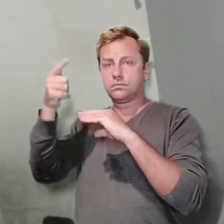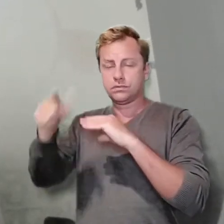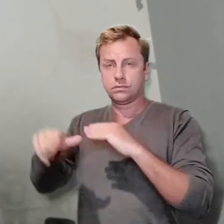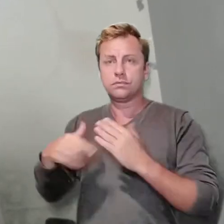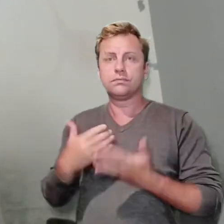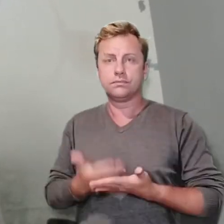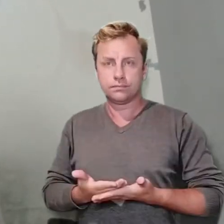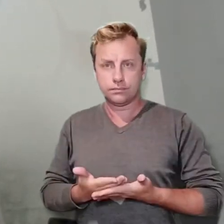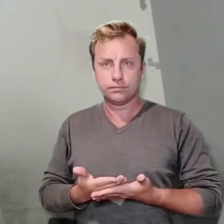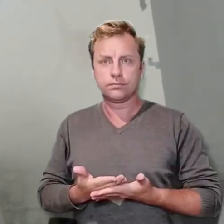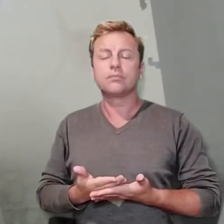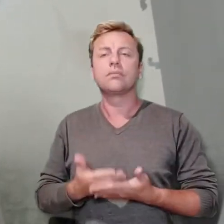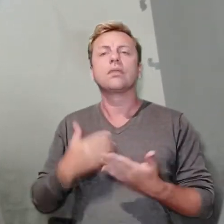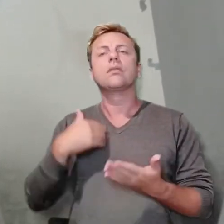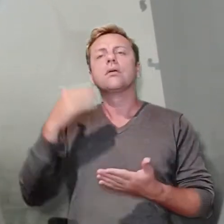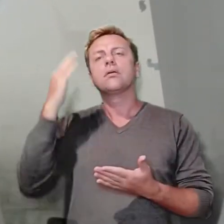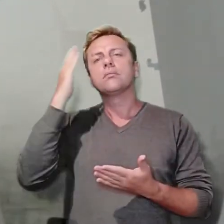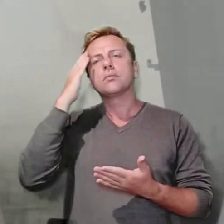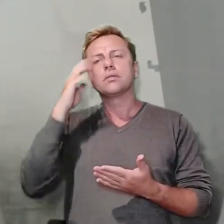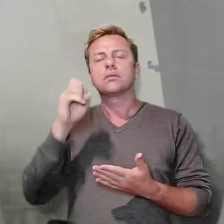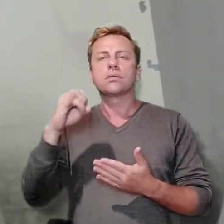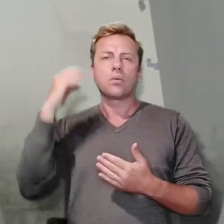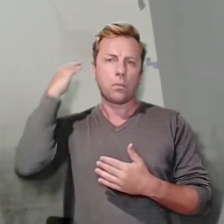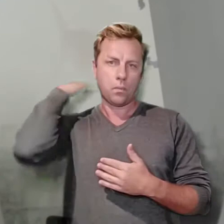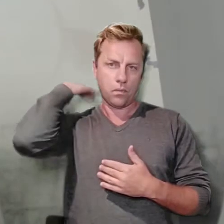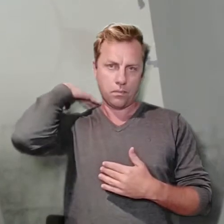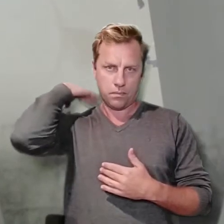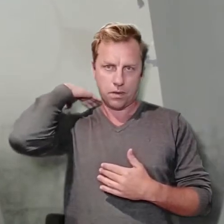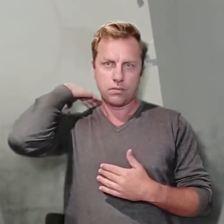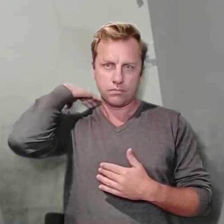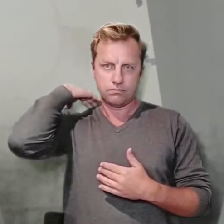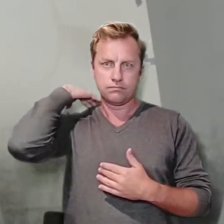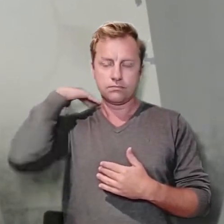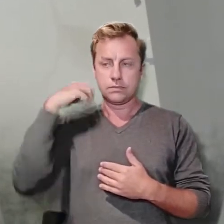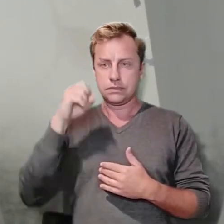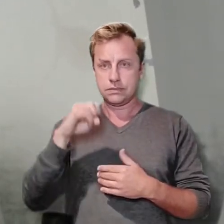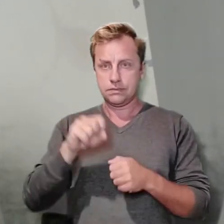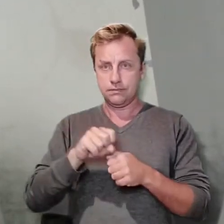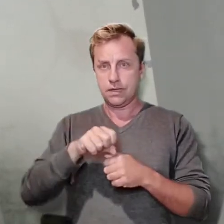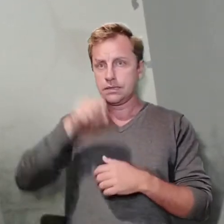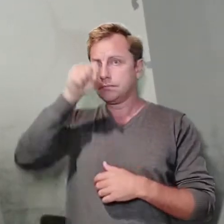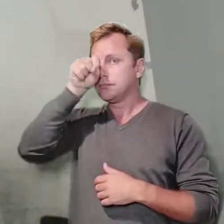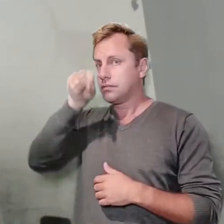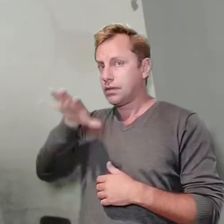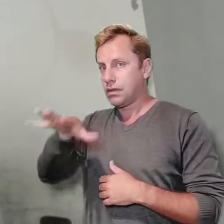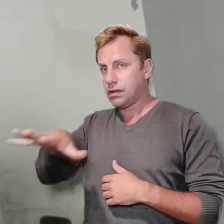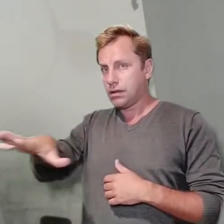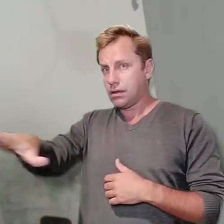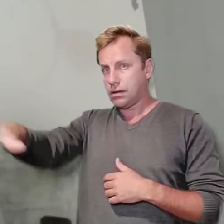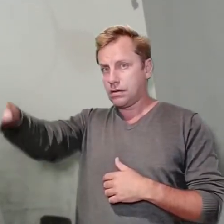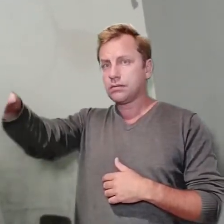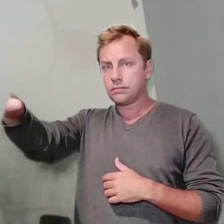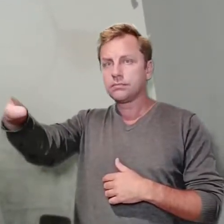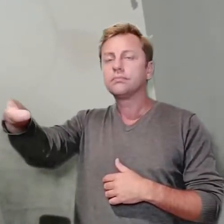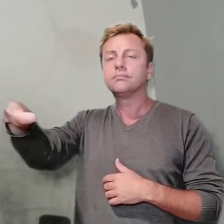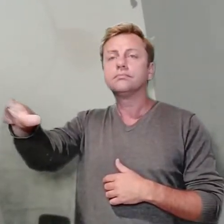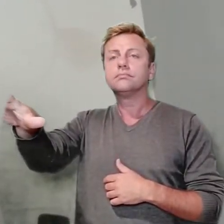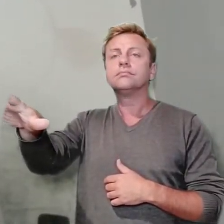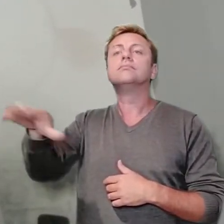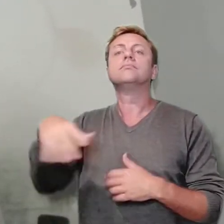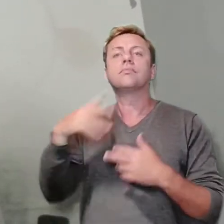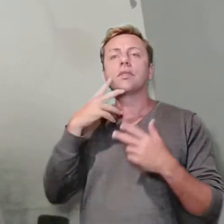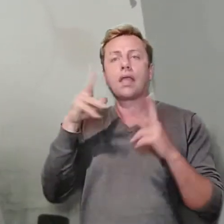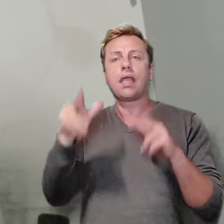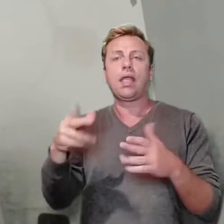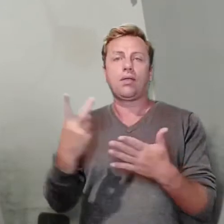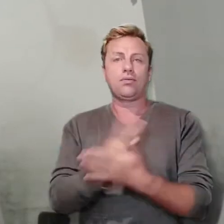esponja novamente. Então a gente pode pensar que o nosso pulmão, quando ele expira, ou seja, ele solta o ar para a